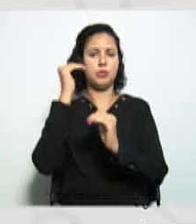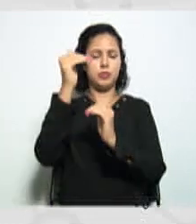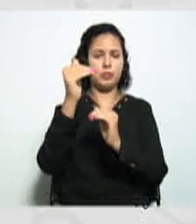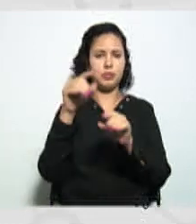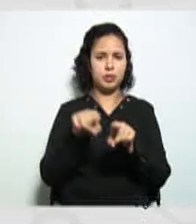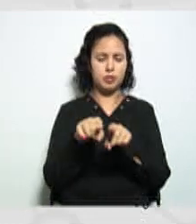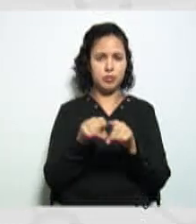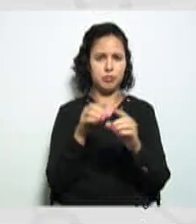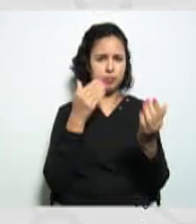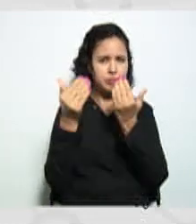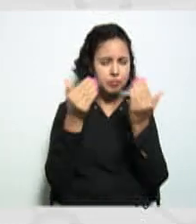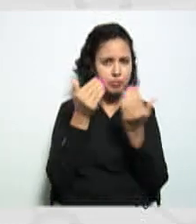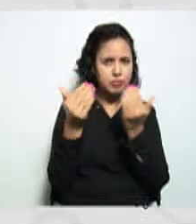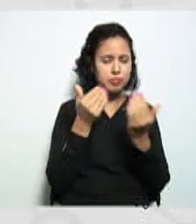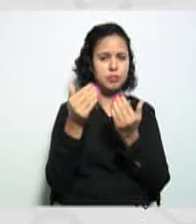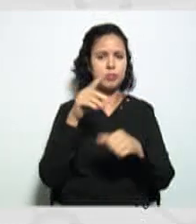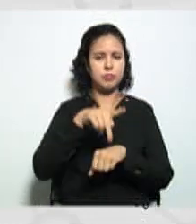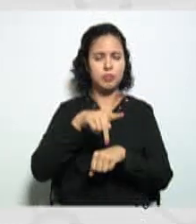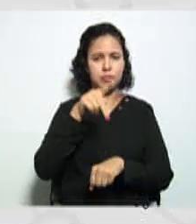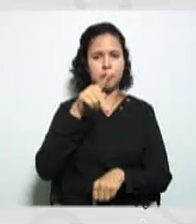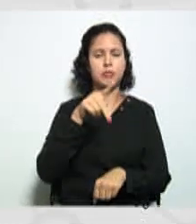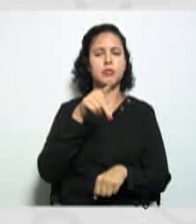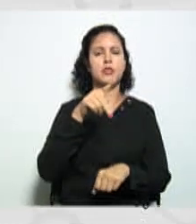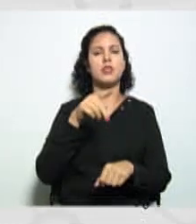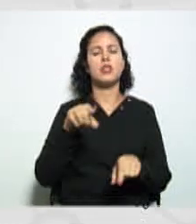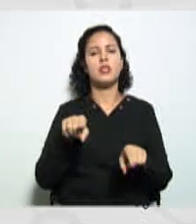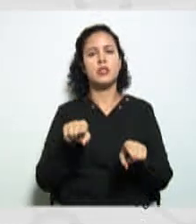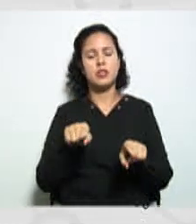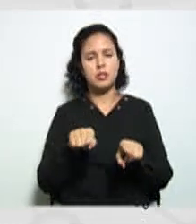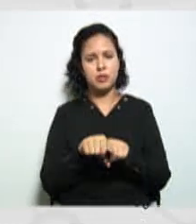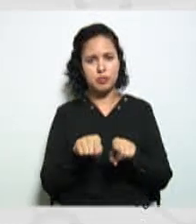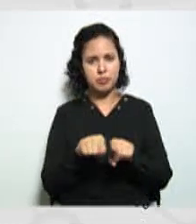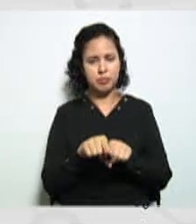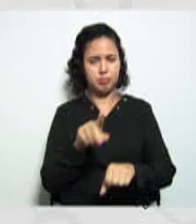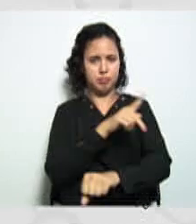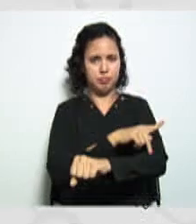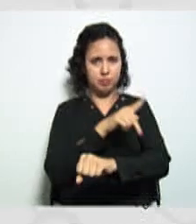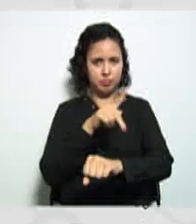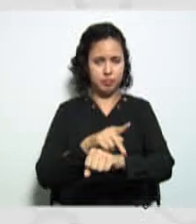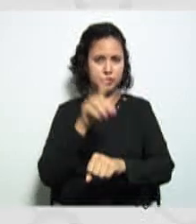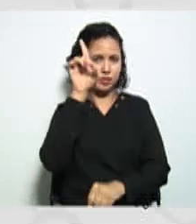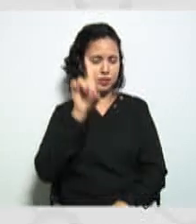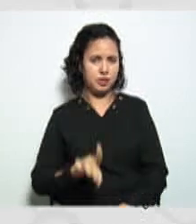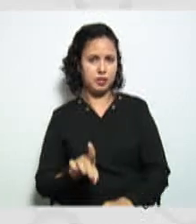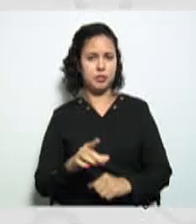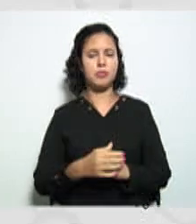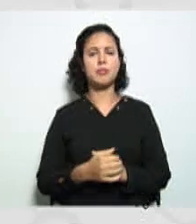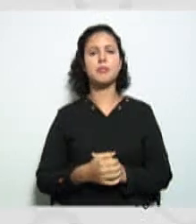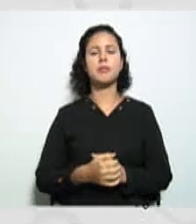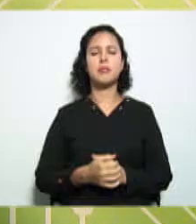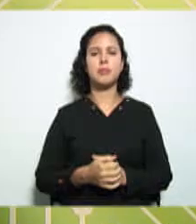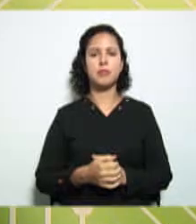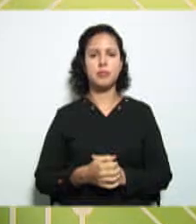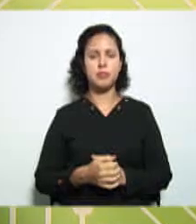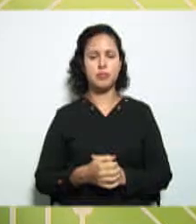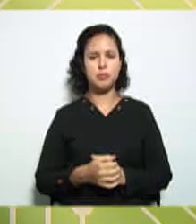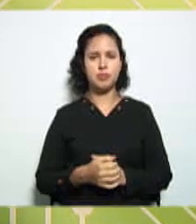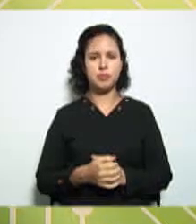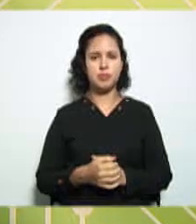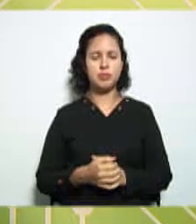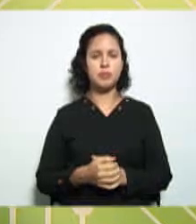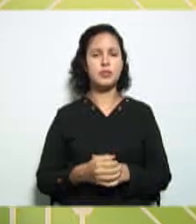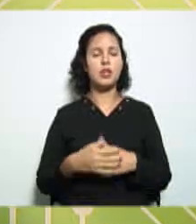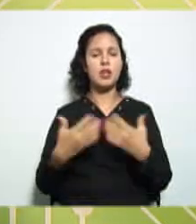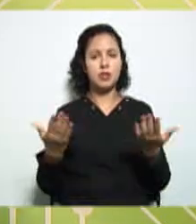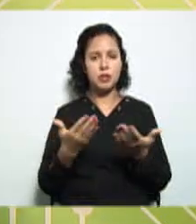especialista em psicopedagogia, em gestão escolar e sou graduada em Pedagogia e Direito. Isso. Então, agora a gente vai